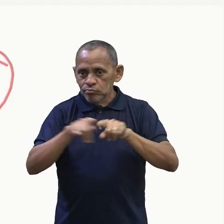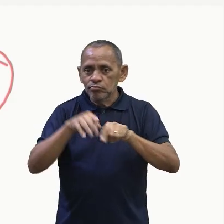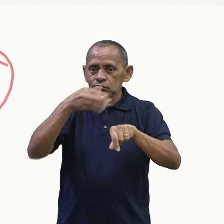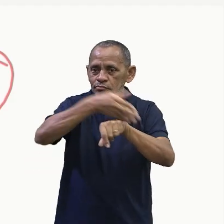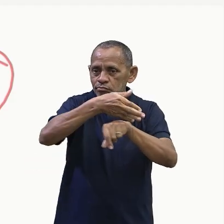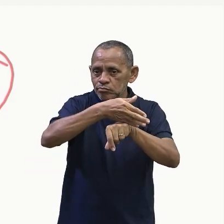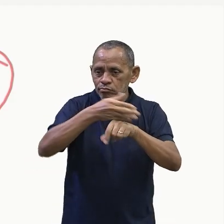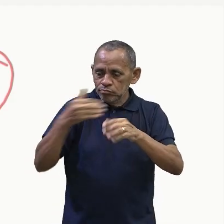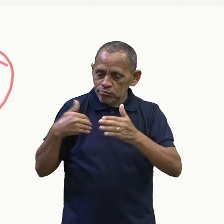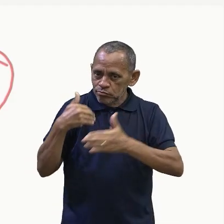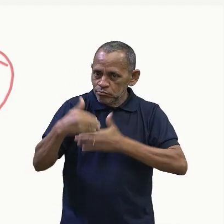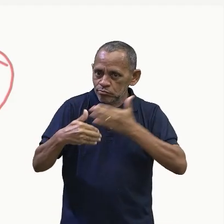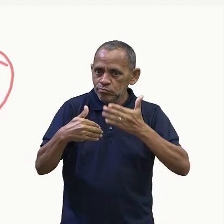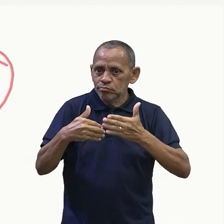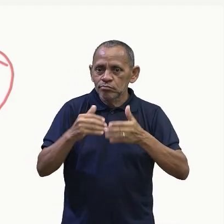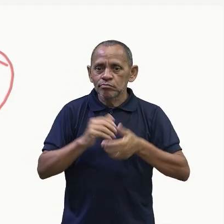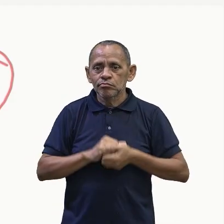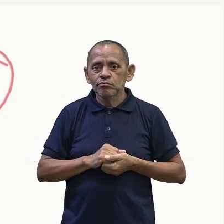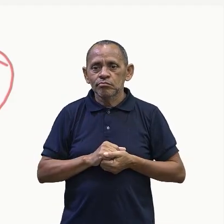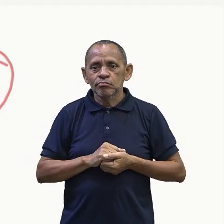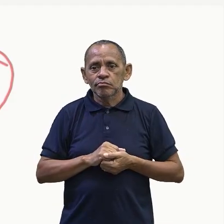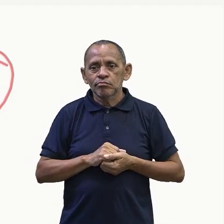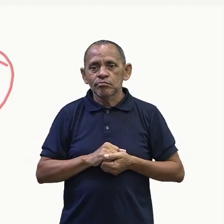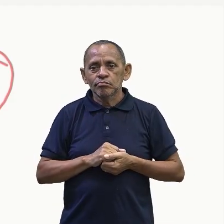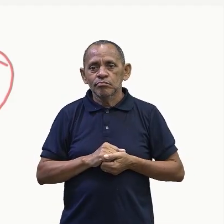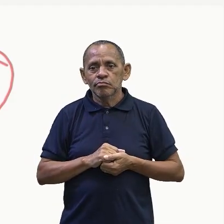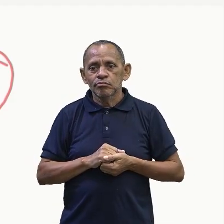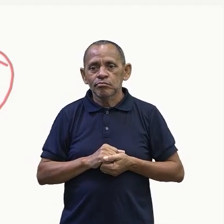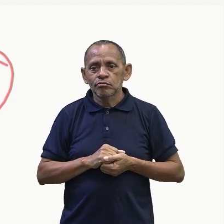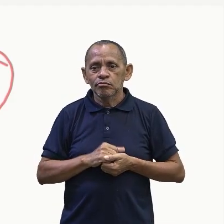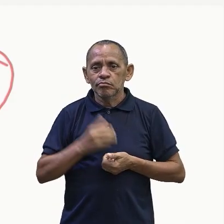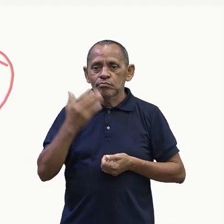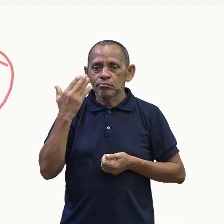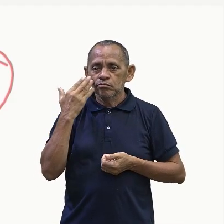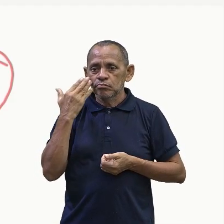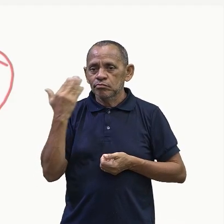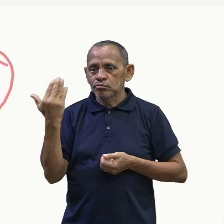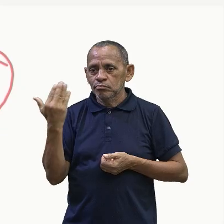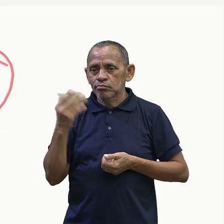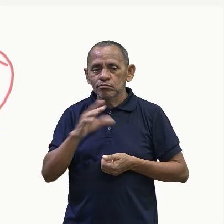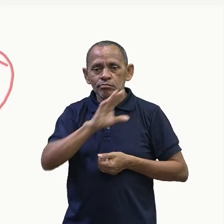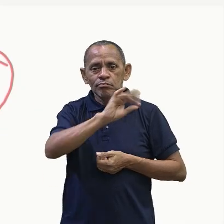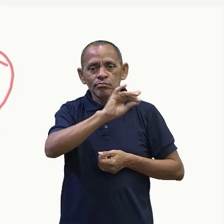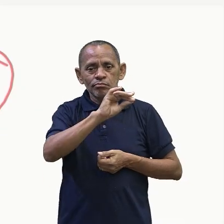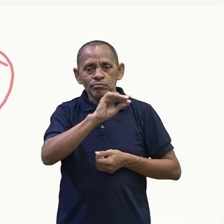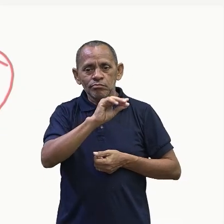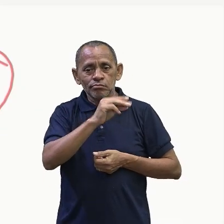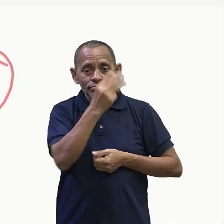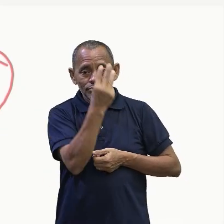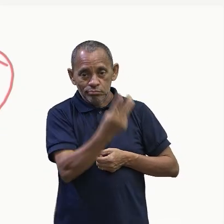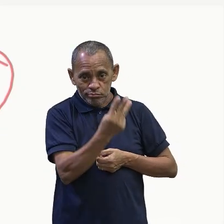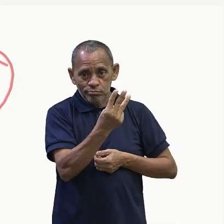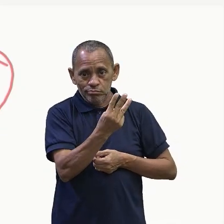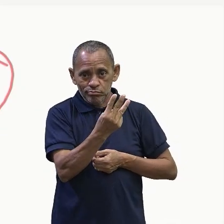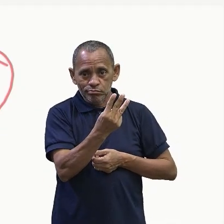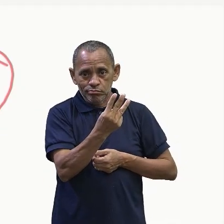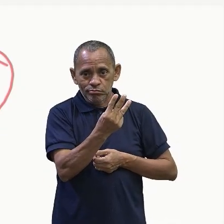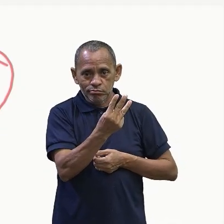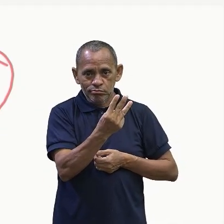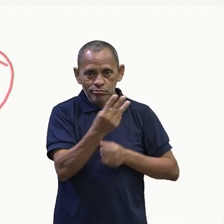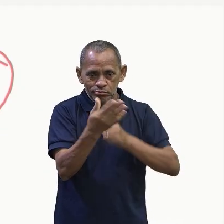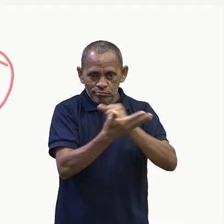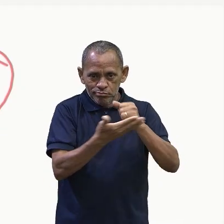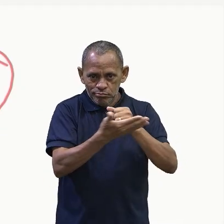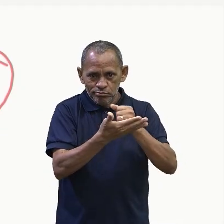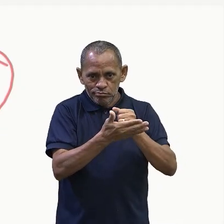do processo. Aqui eles são, ó, tem os códons, ó, a cada 3, né, bases dessas,